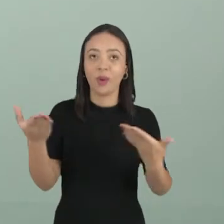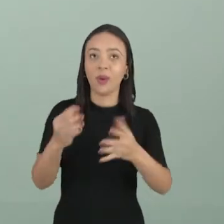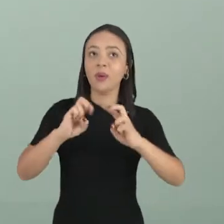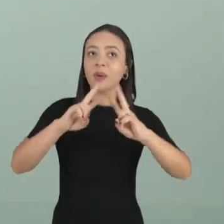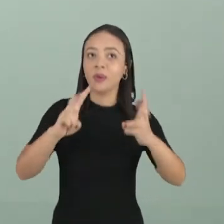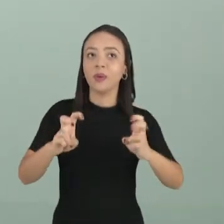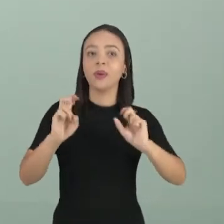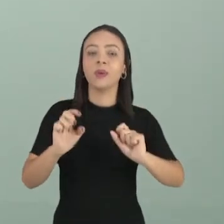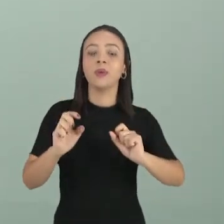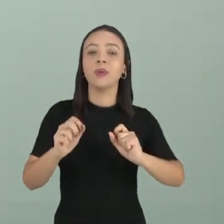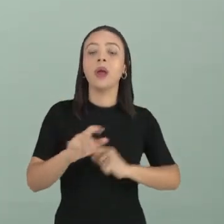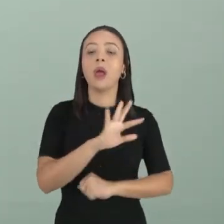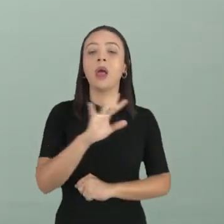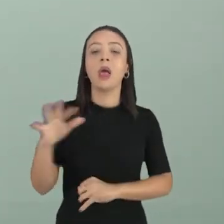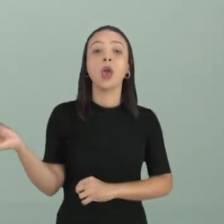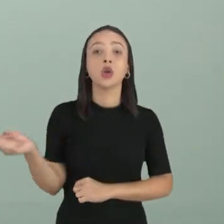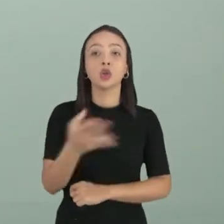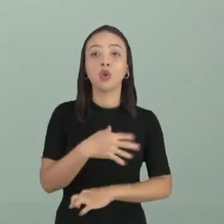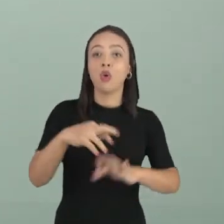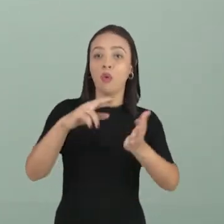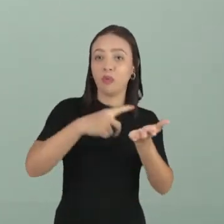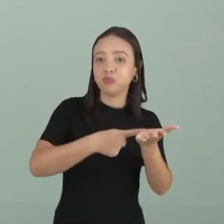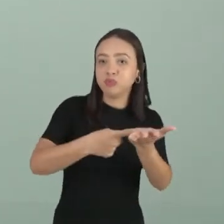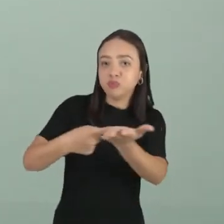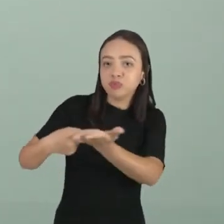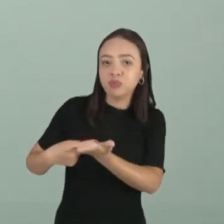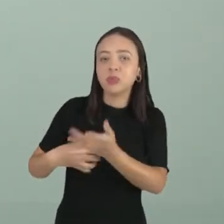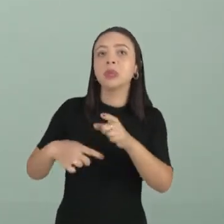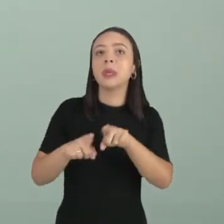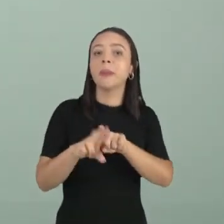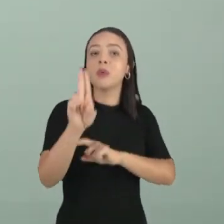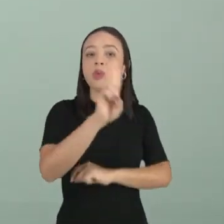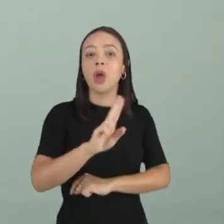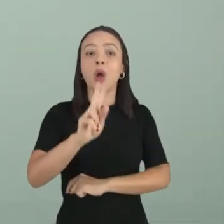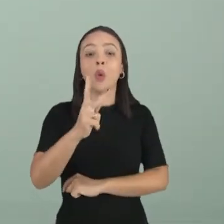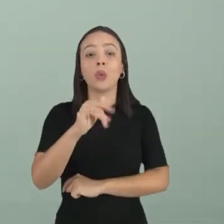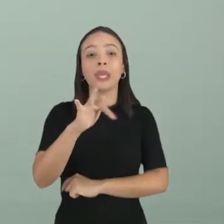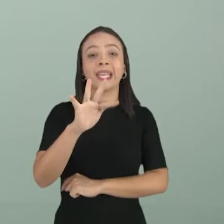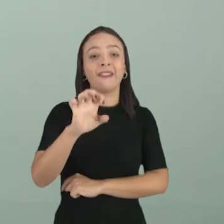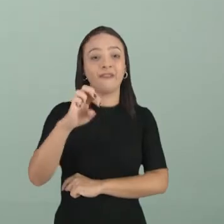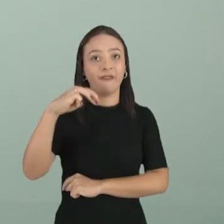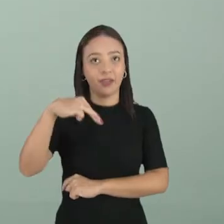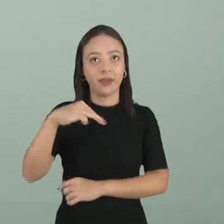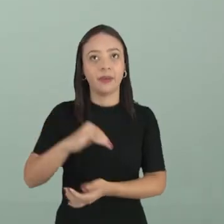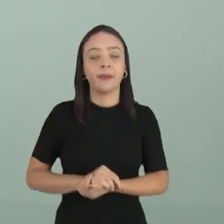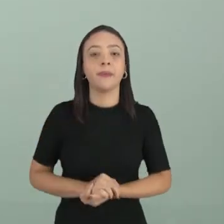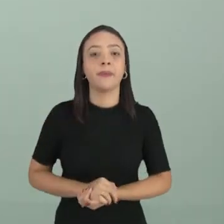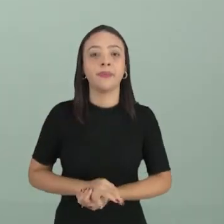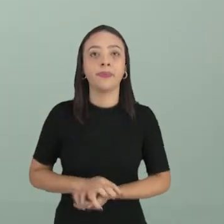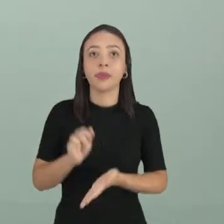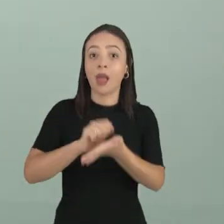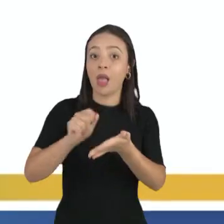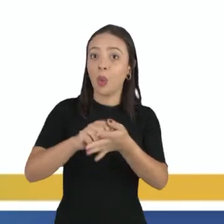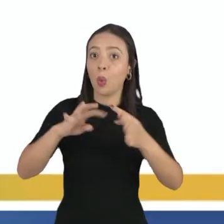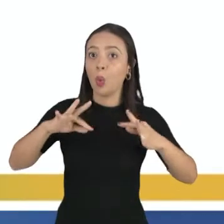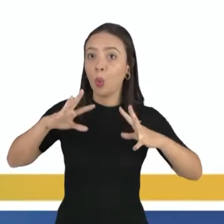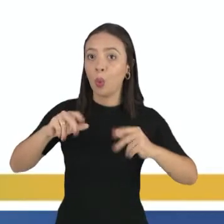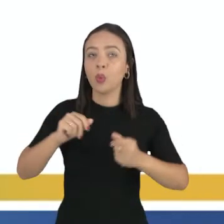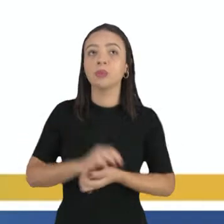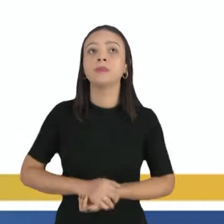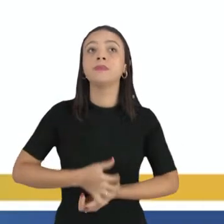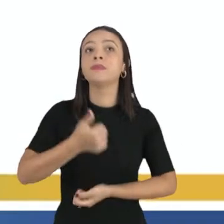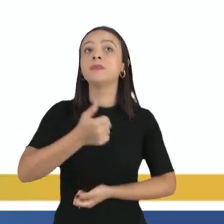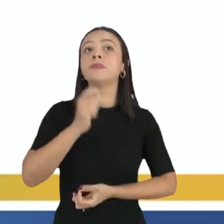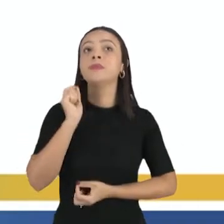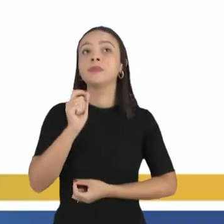hoje é novo acordo ortográfico, a utilização do hífen. Vamos lá? Façam suas anotações.